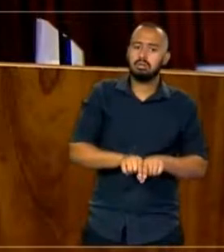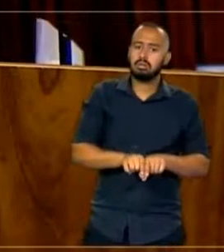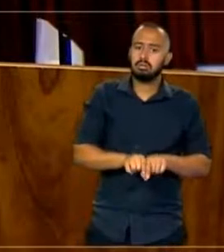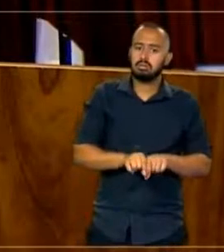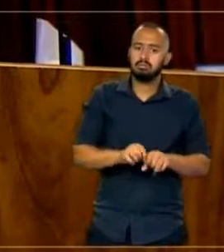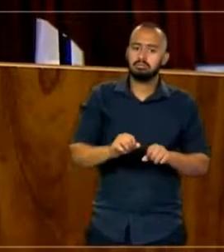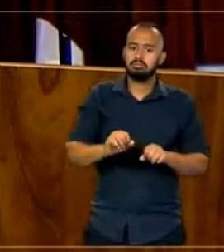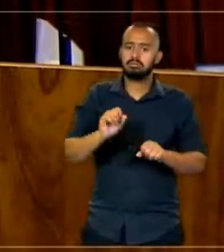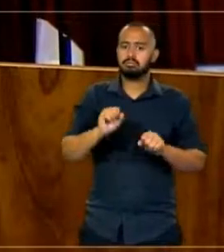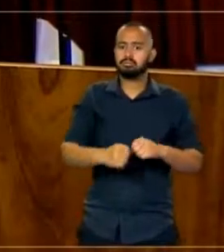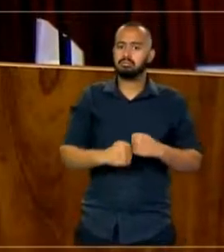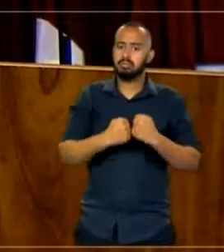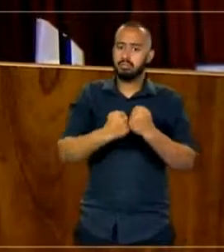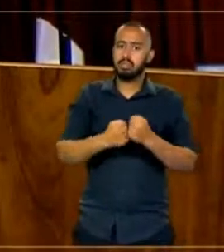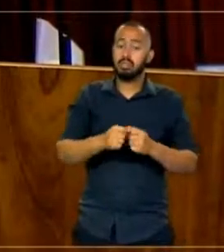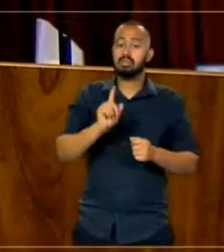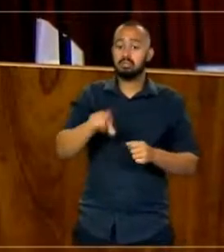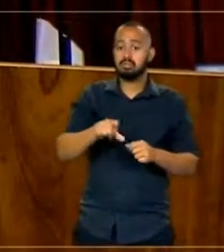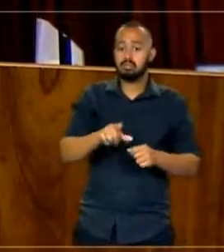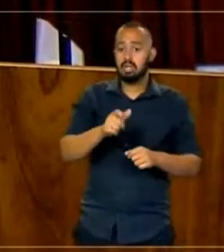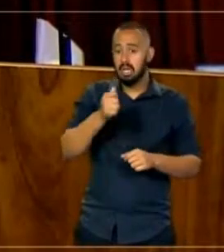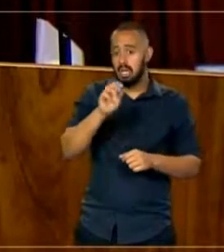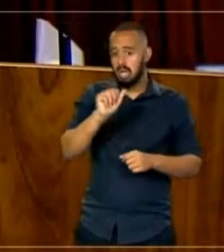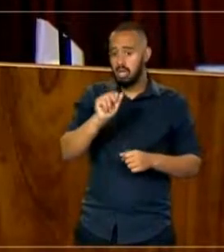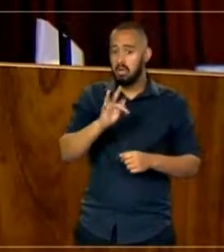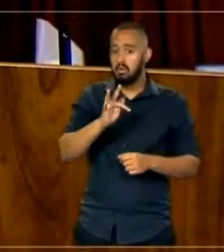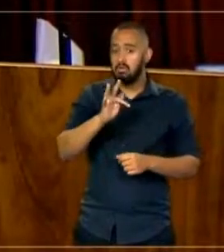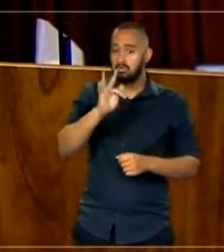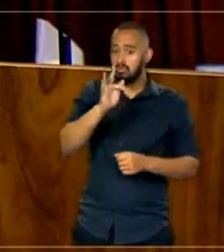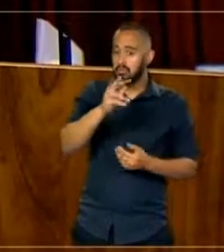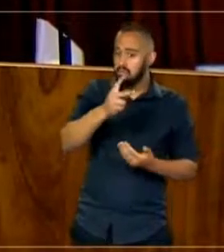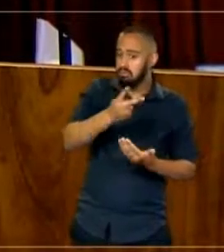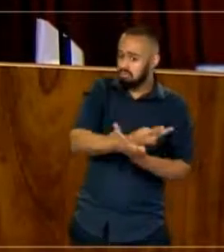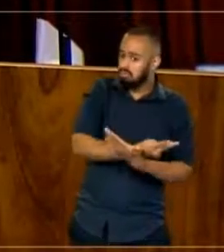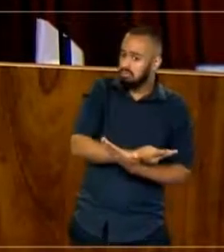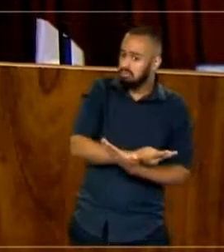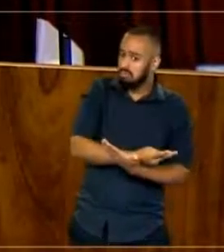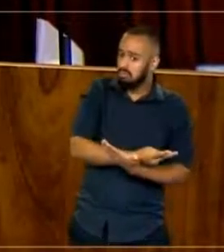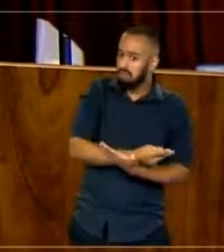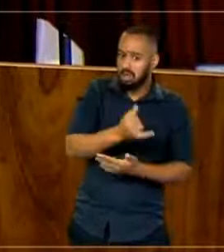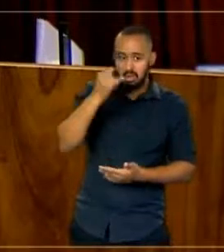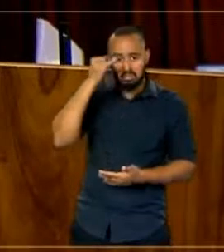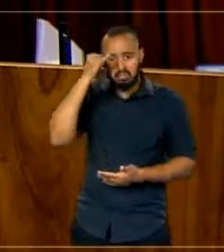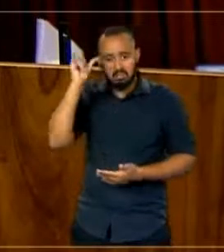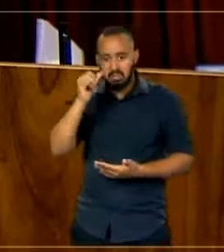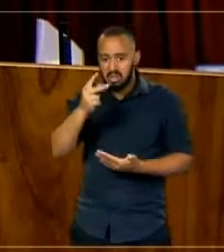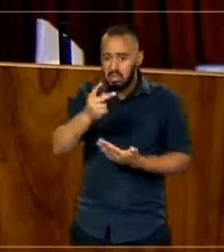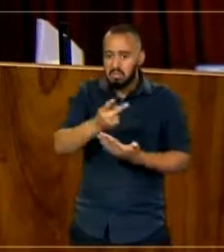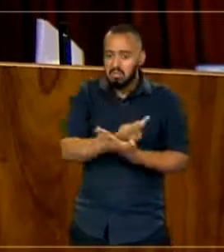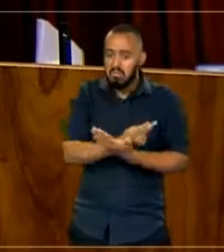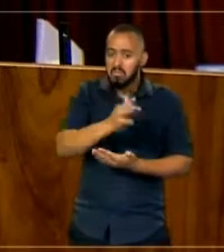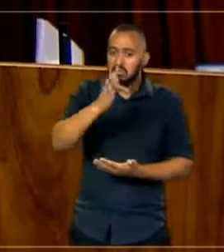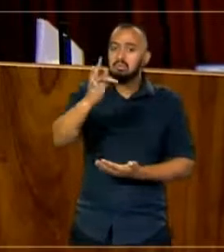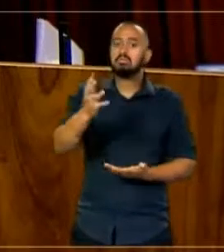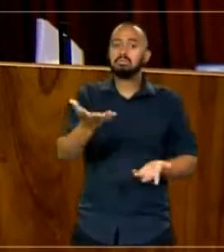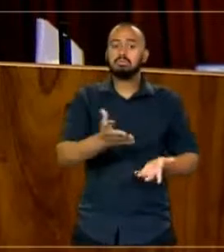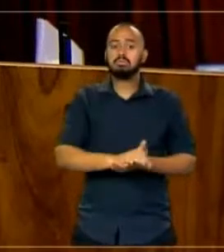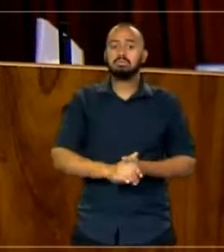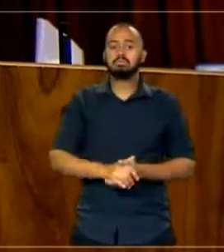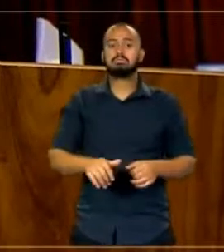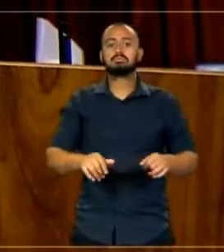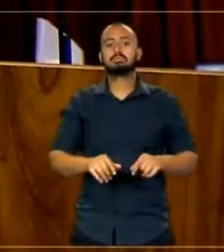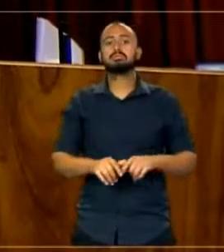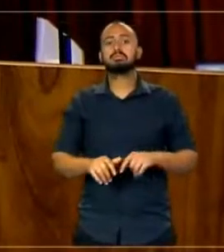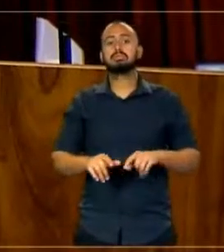Esta ação de evitar prejuízos futuros. E no caso de que cuida a nossa